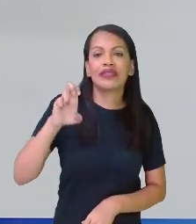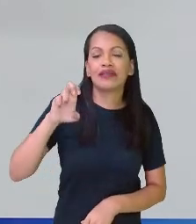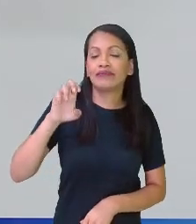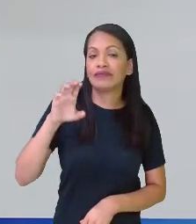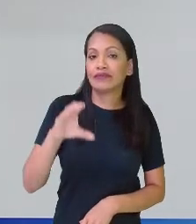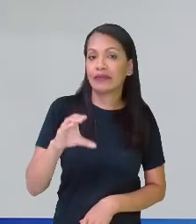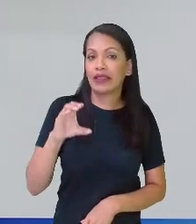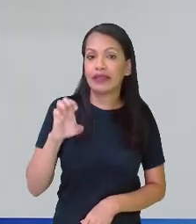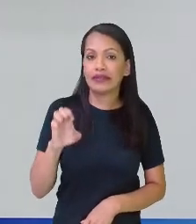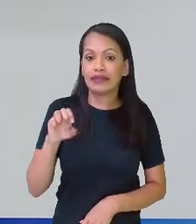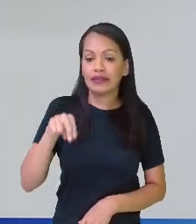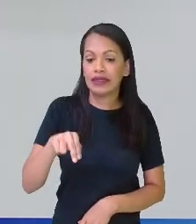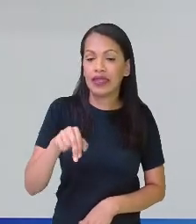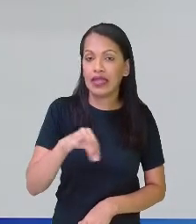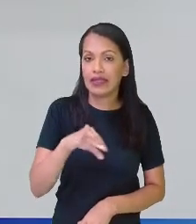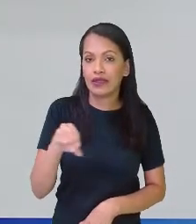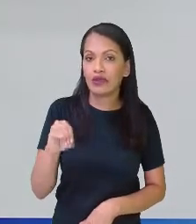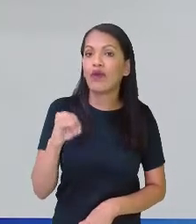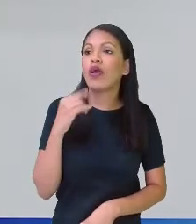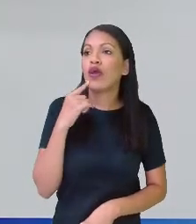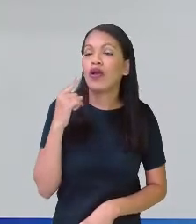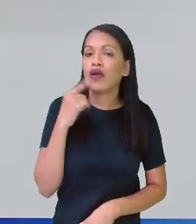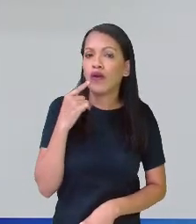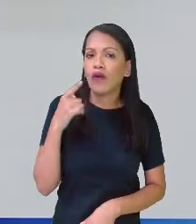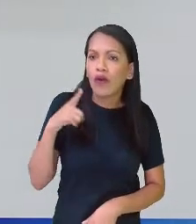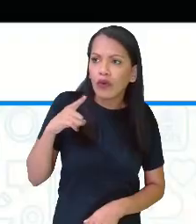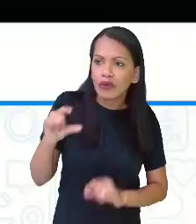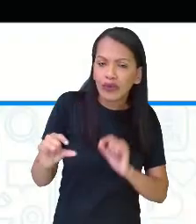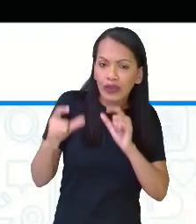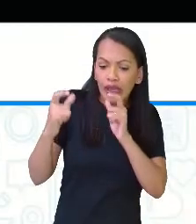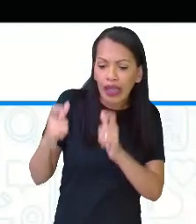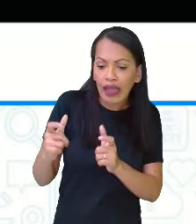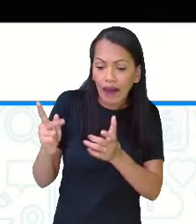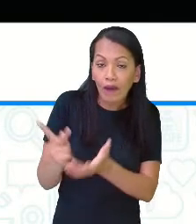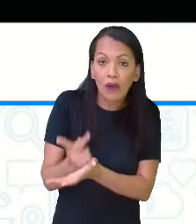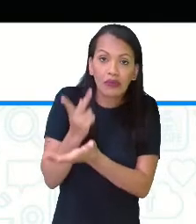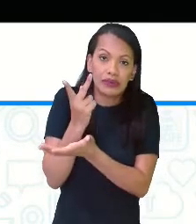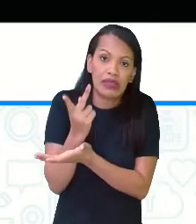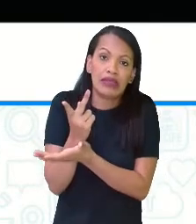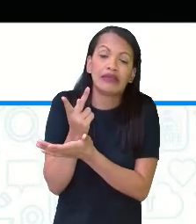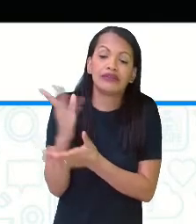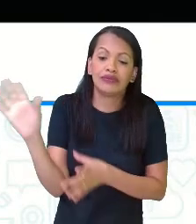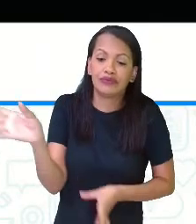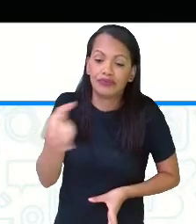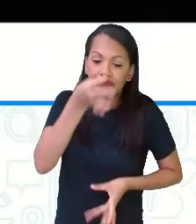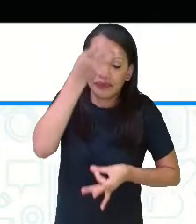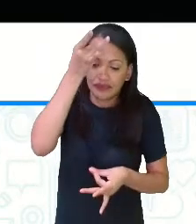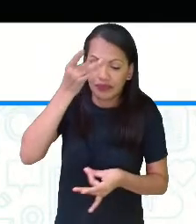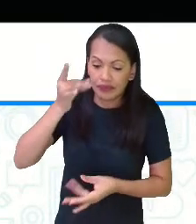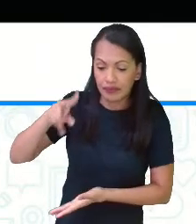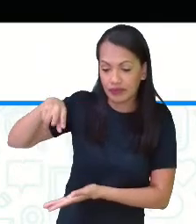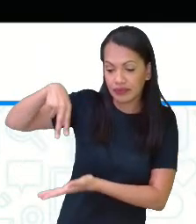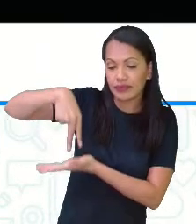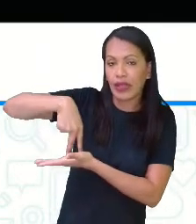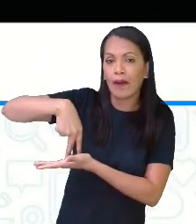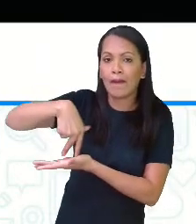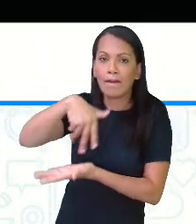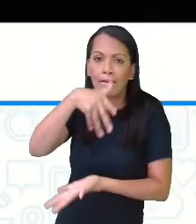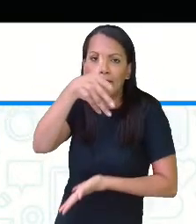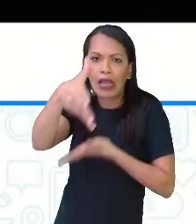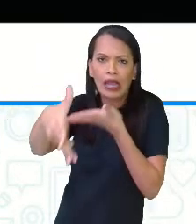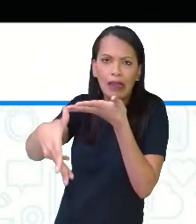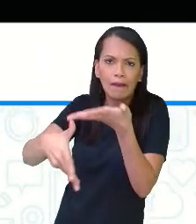Como é que será que acontece esse espaço cênico? O espaço cênico é o espaço definido em uma função de